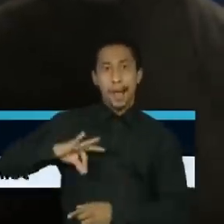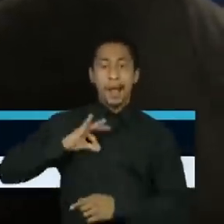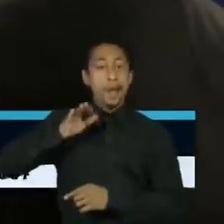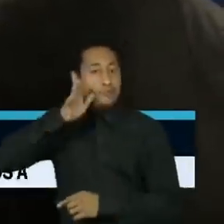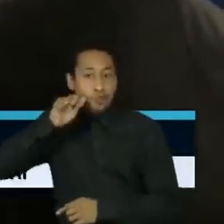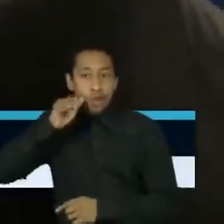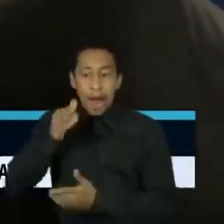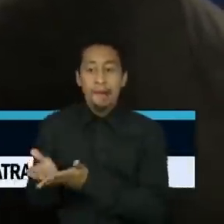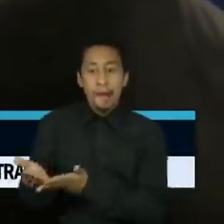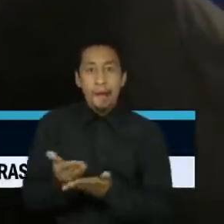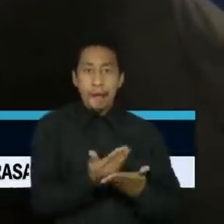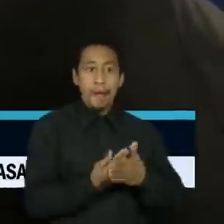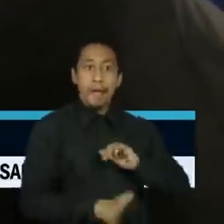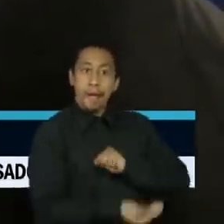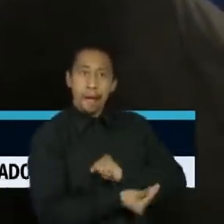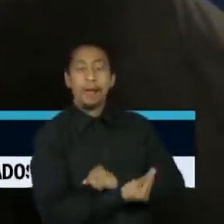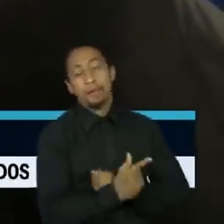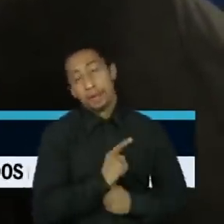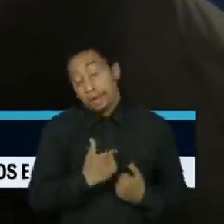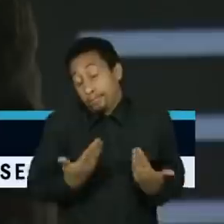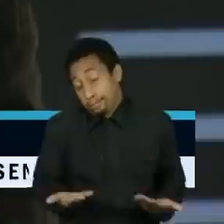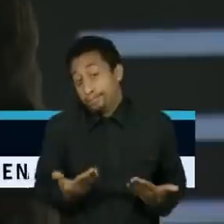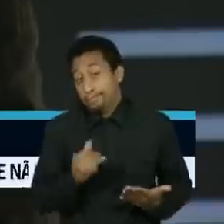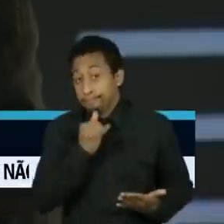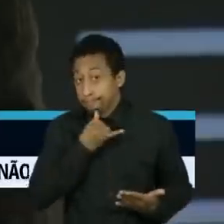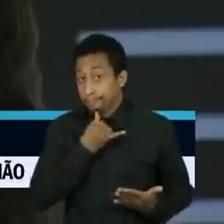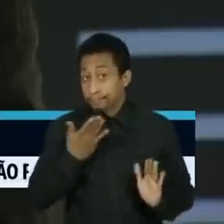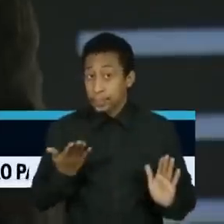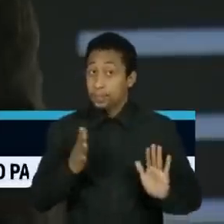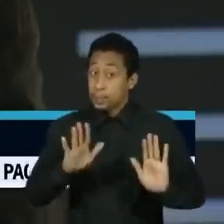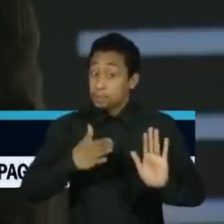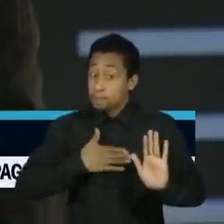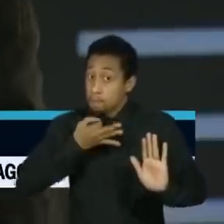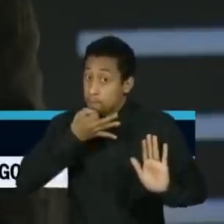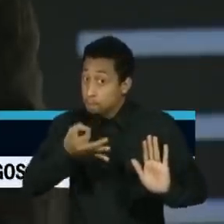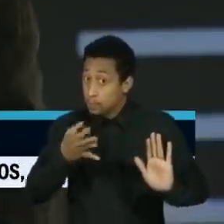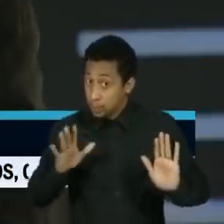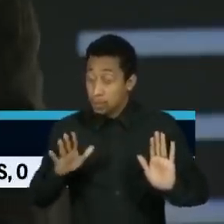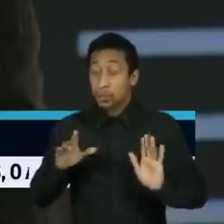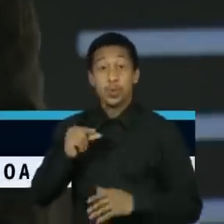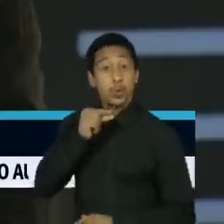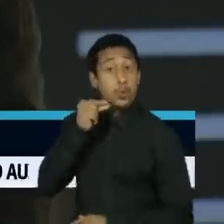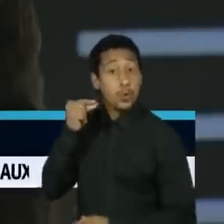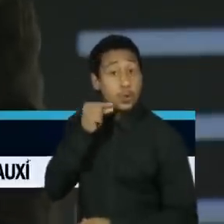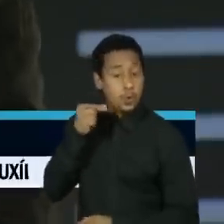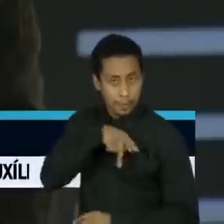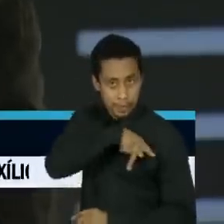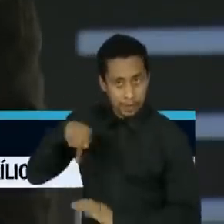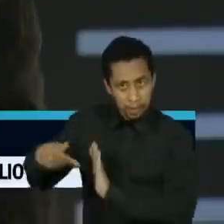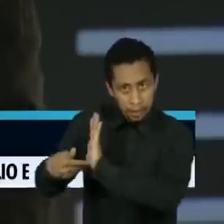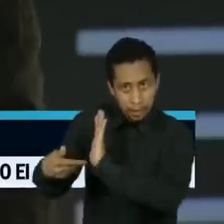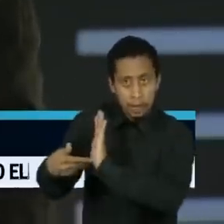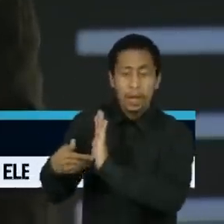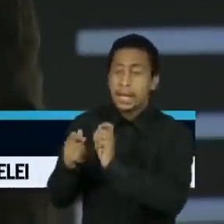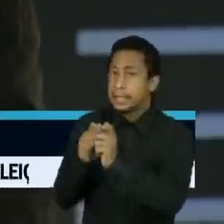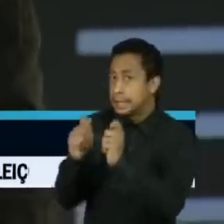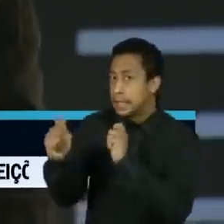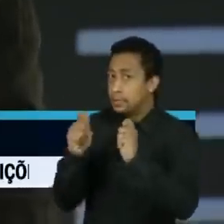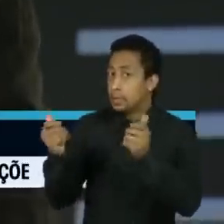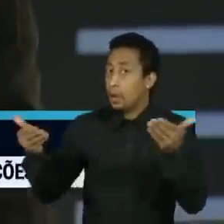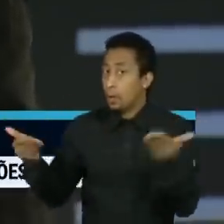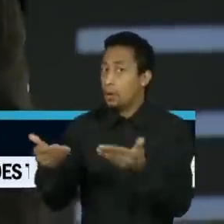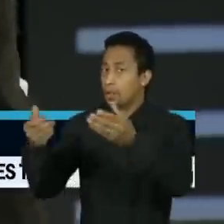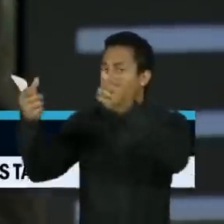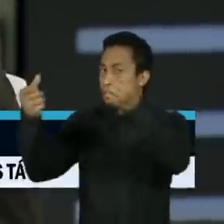quê. Mas eu tenho a impressão, assim, que o Lira hoje, ele deu uma longa entrevista e ele